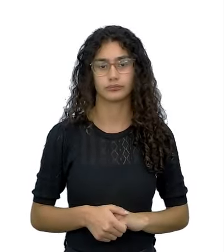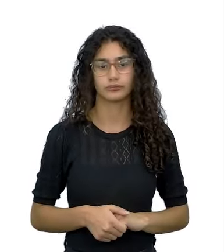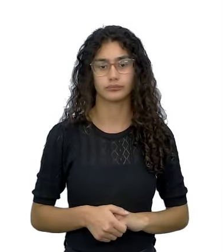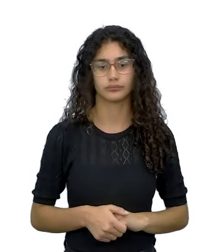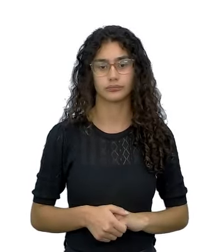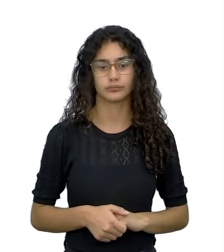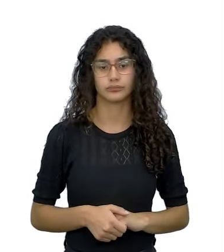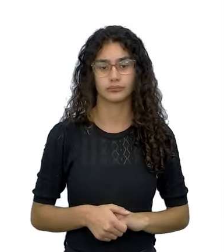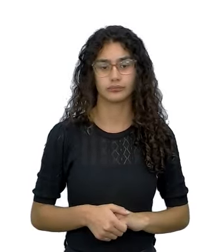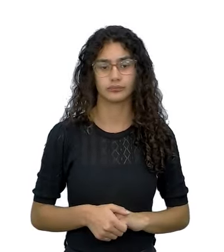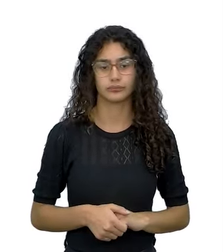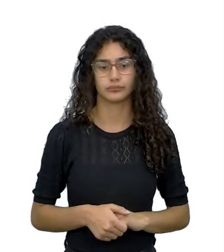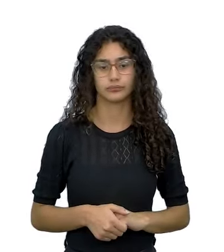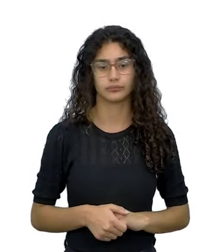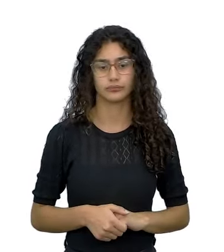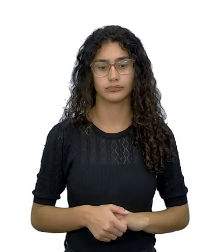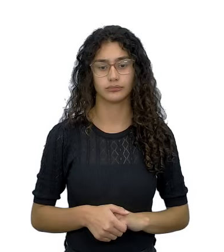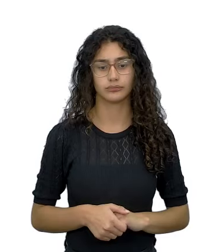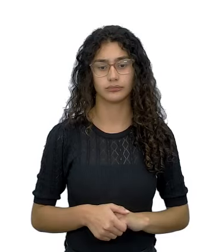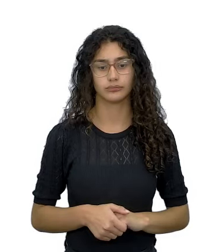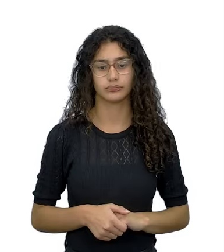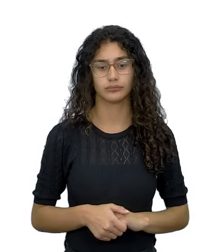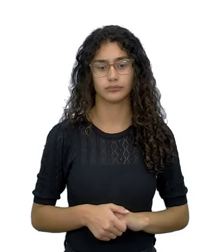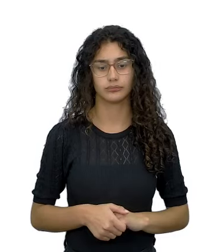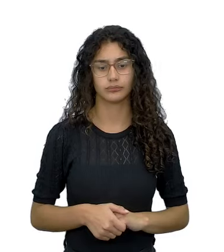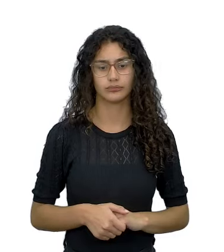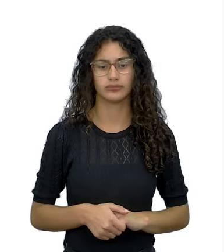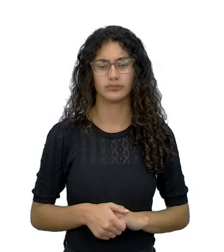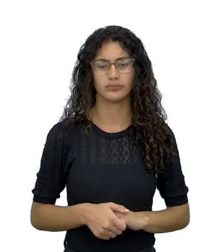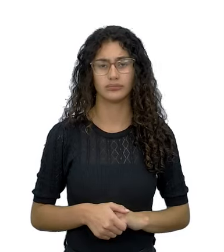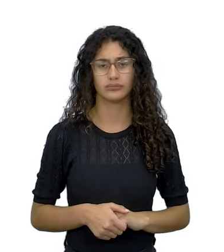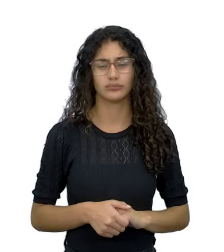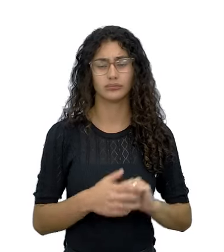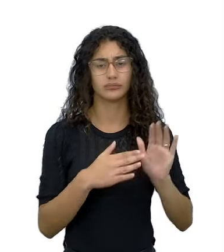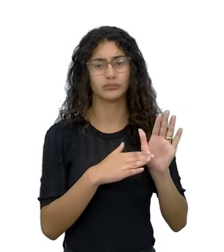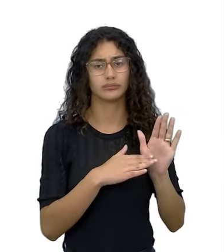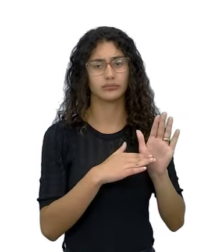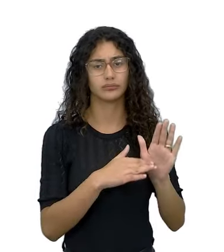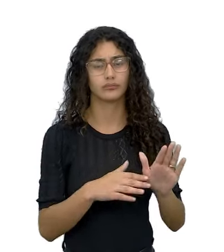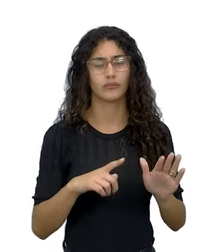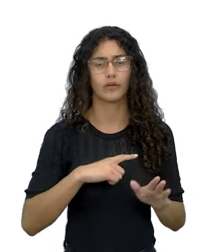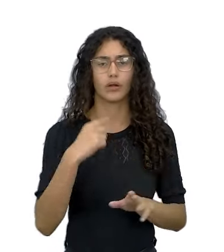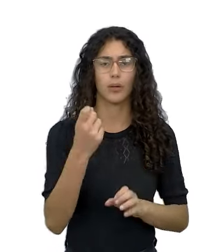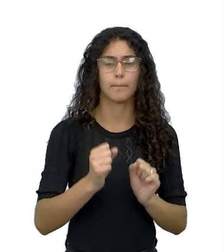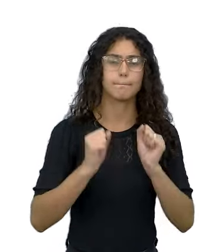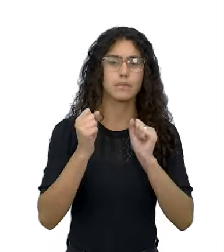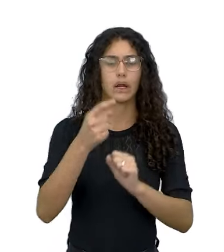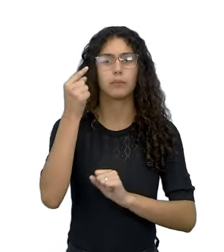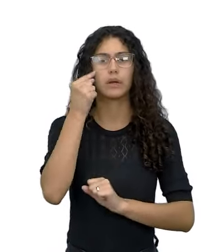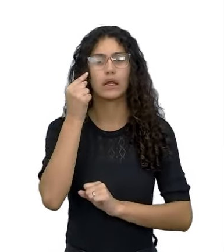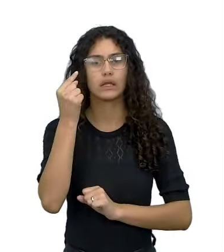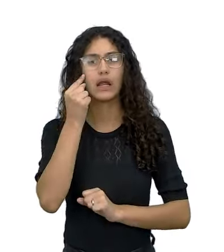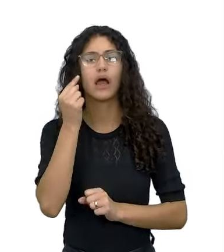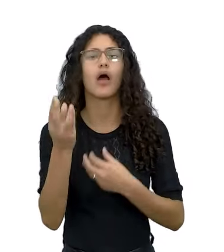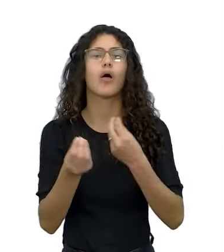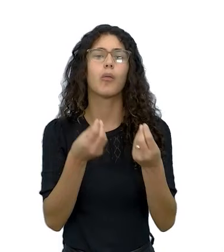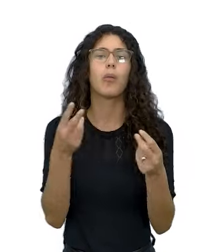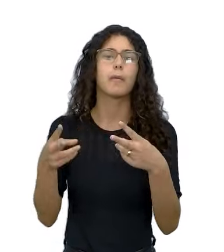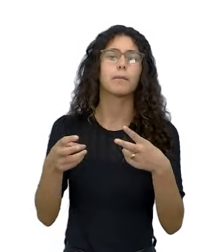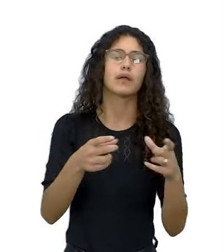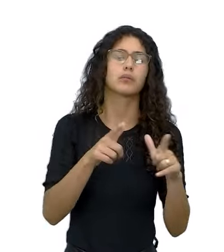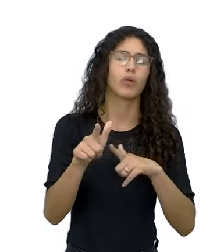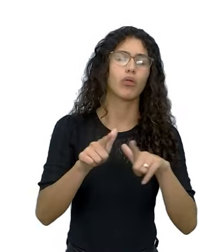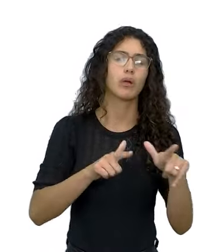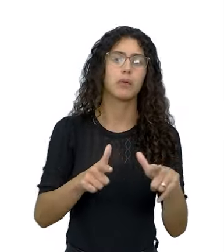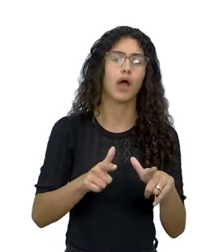nosso caderno, né, o material do professor, o sempre, que vai direcionar o foco para a gente poder pensar em como ver esse trabalho,